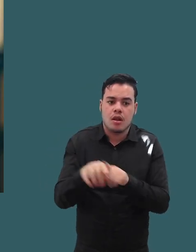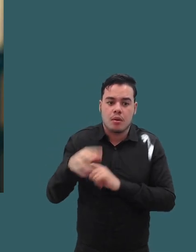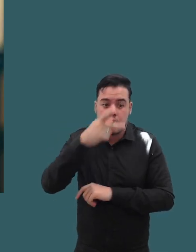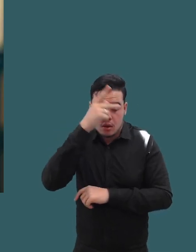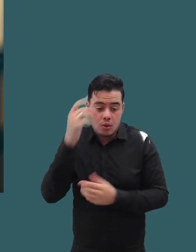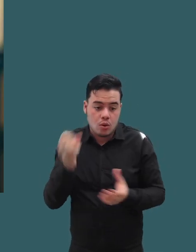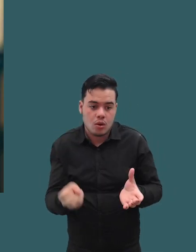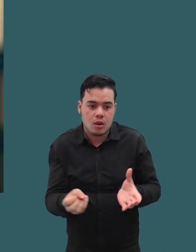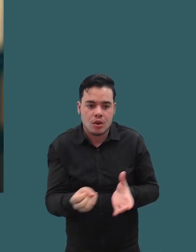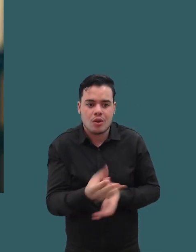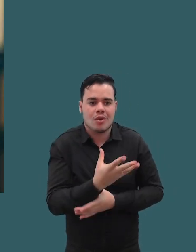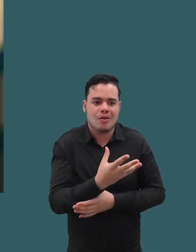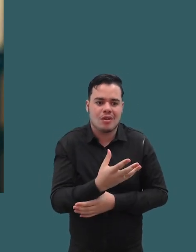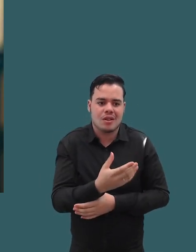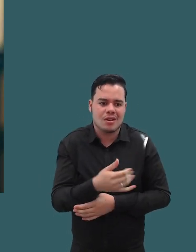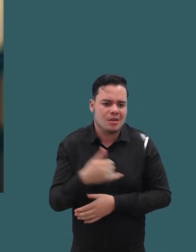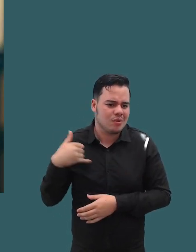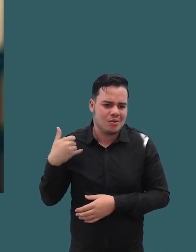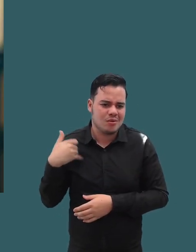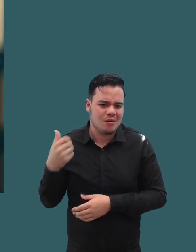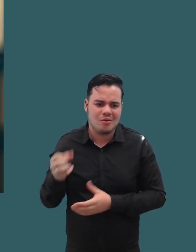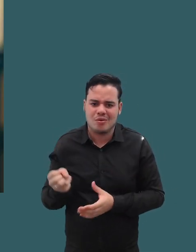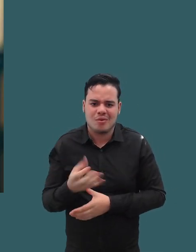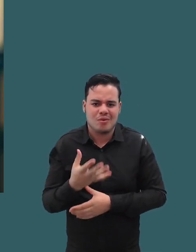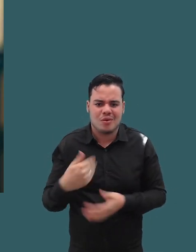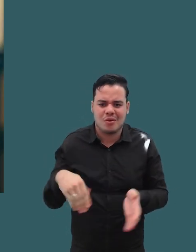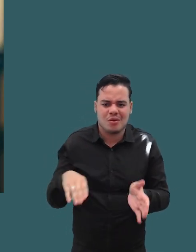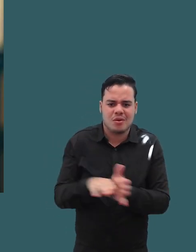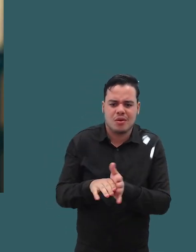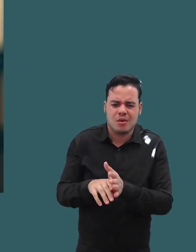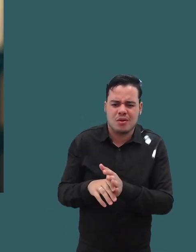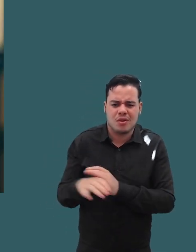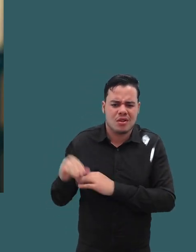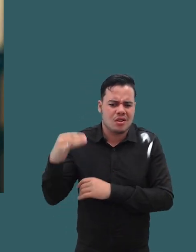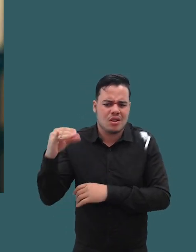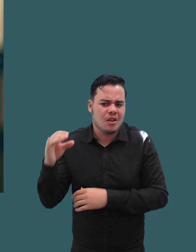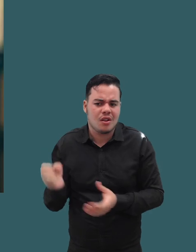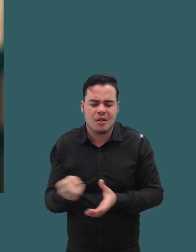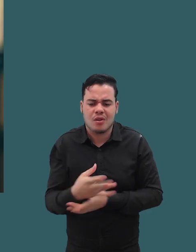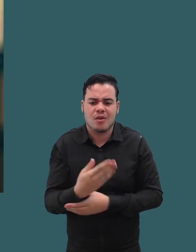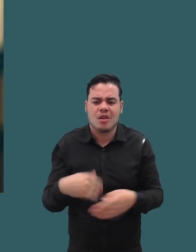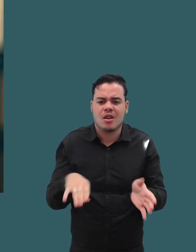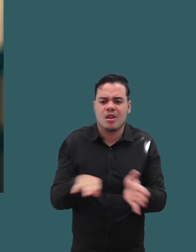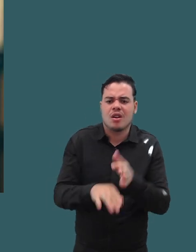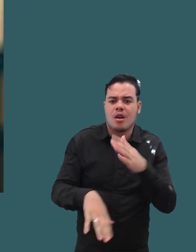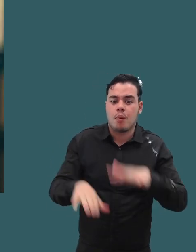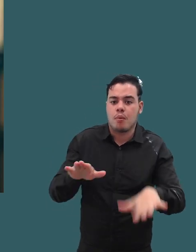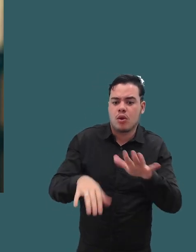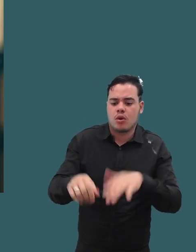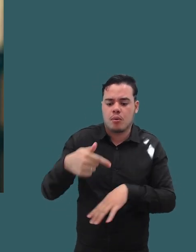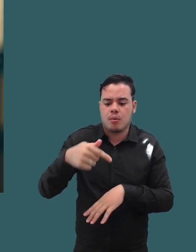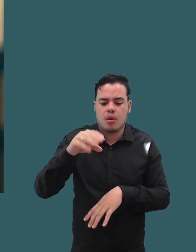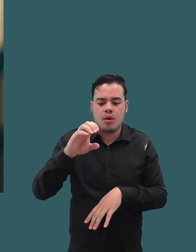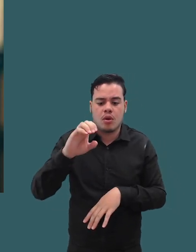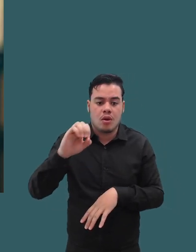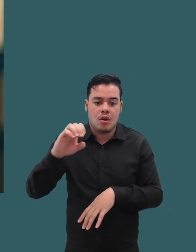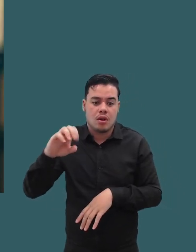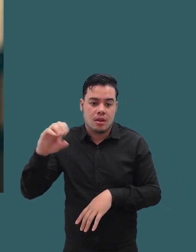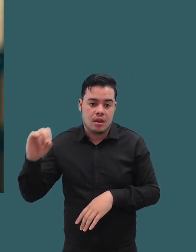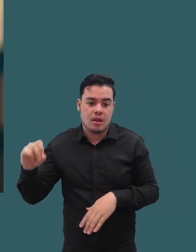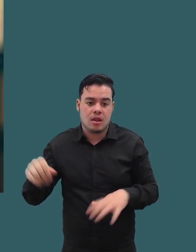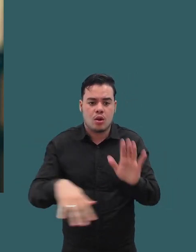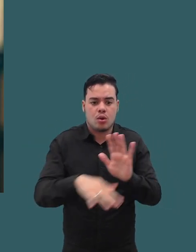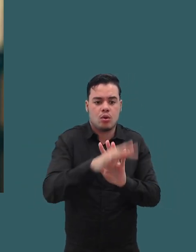A importância desses grupos de pesquisa é que eles, a gente viu aqui, são quase 700 dissertações e